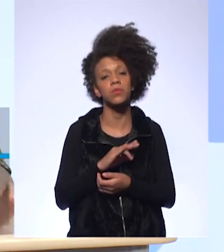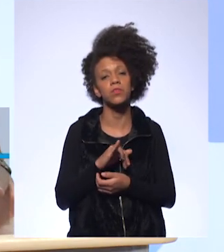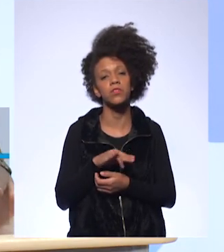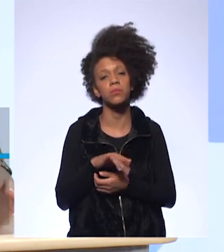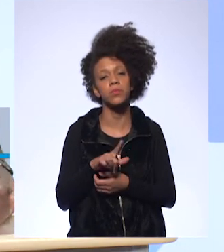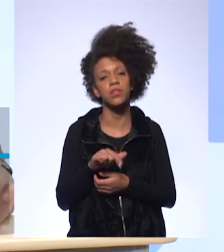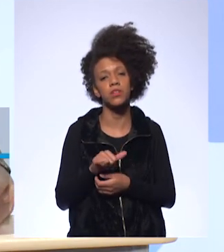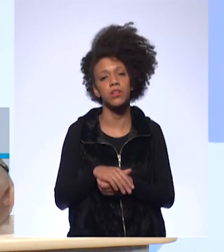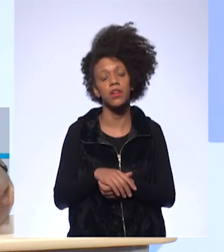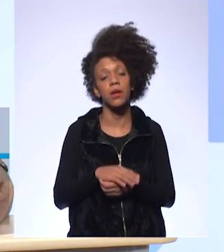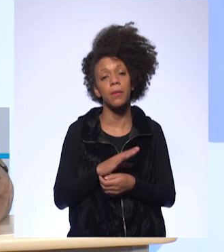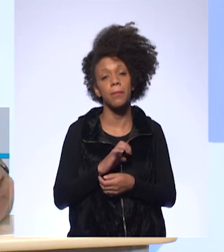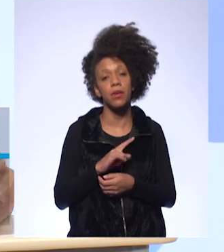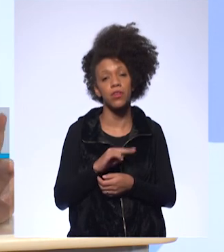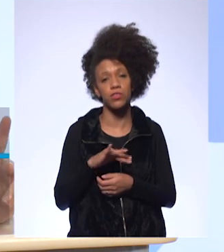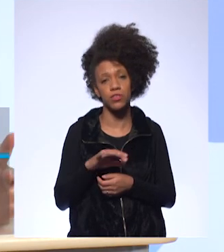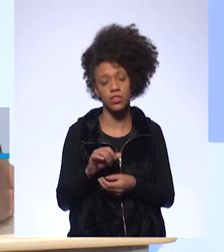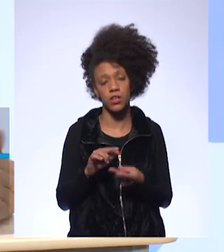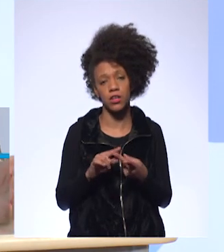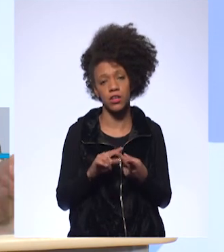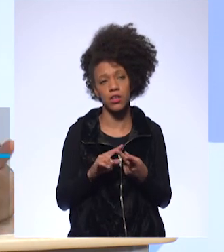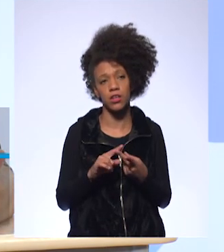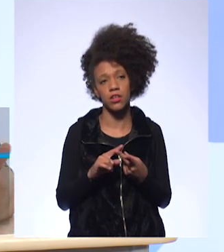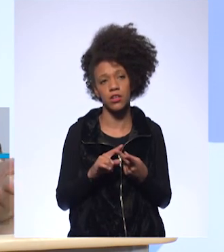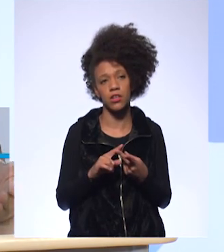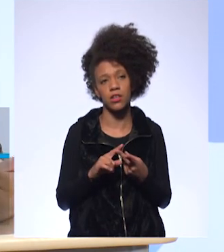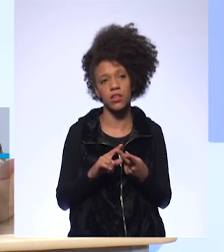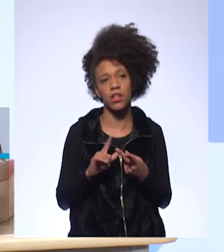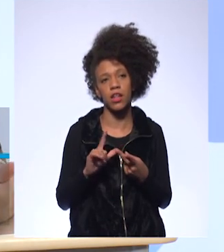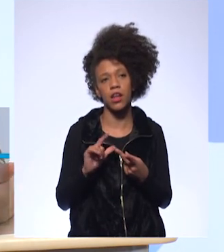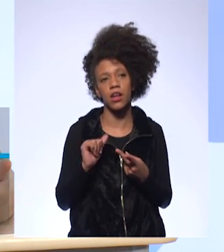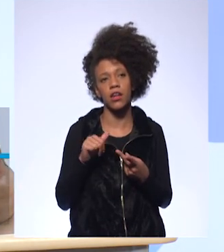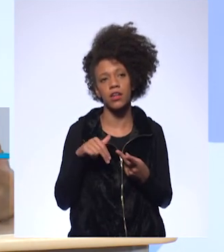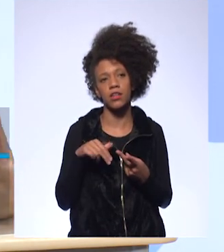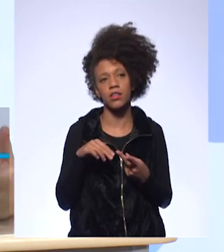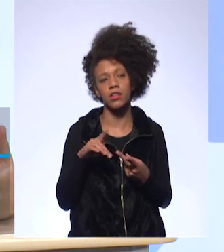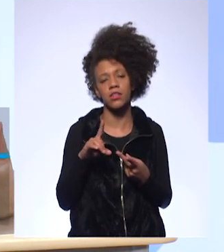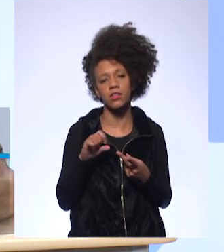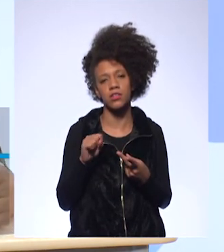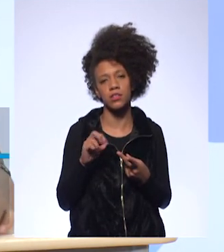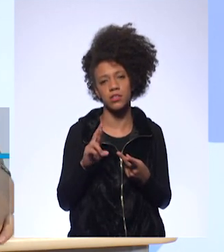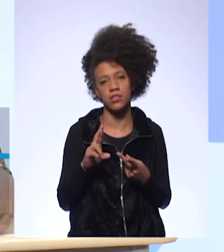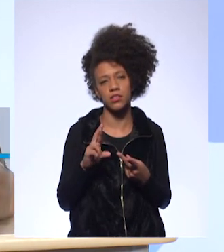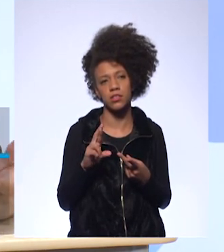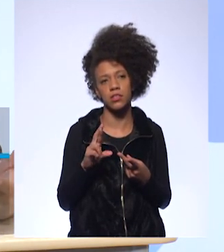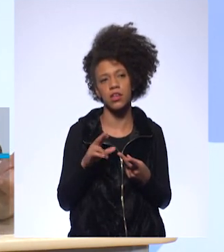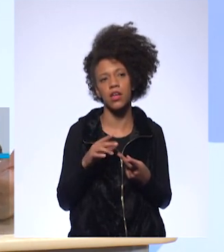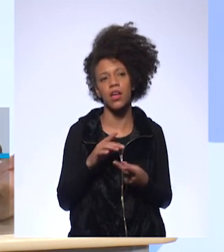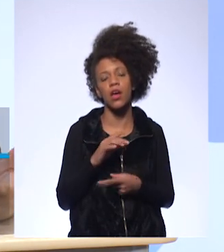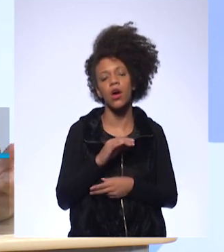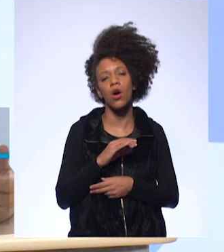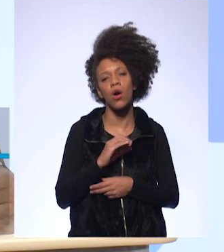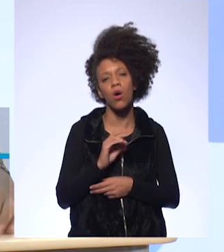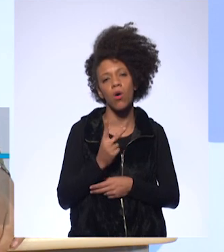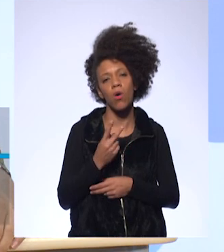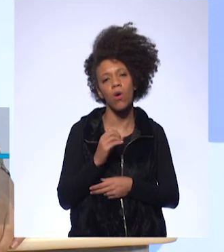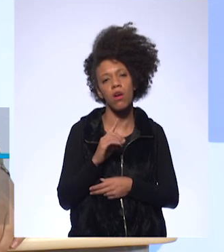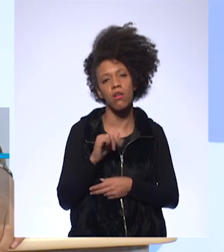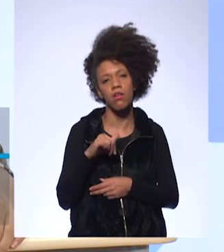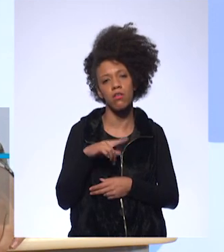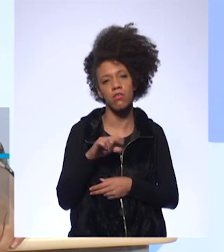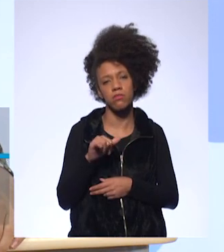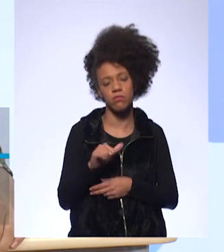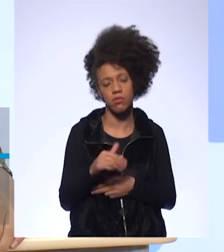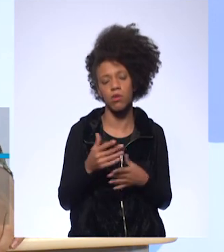colocou Bélgica, Luxemburgo e Netherlands, que é Holanda, né? O NE do Benelux é porque a sigla é em inglês, como o